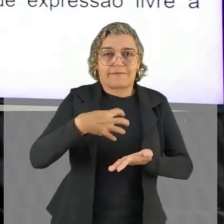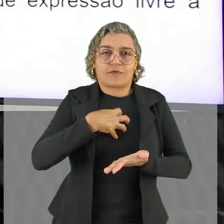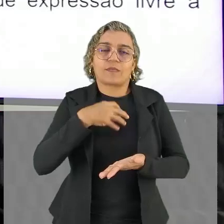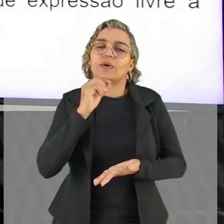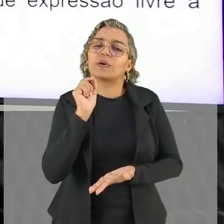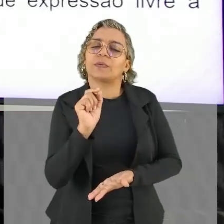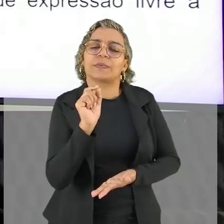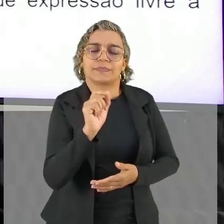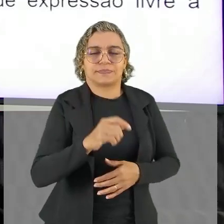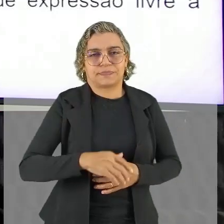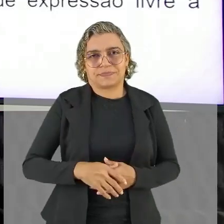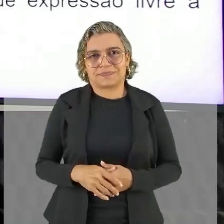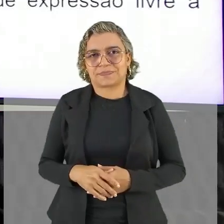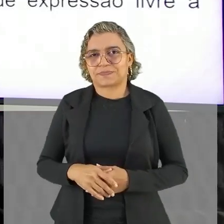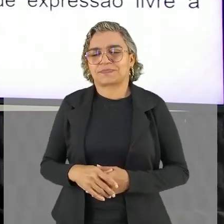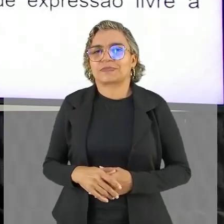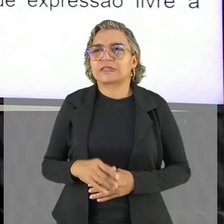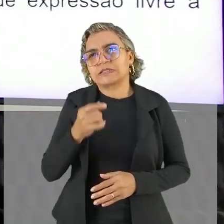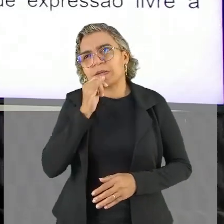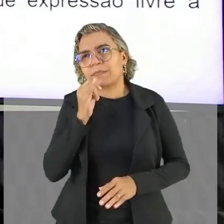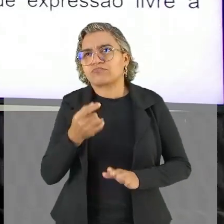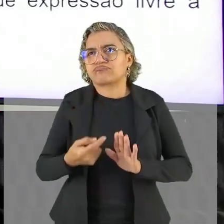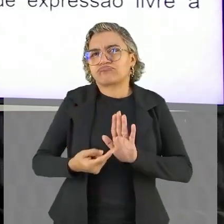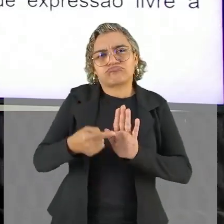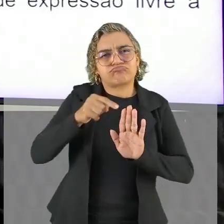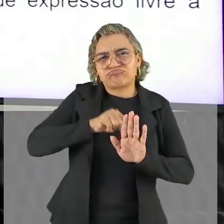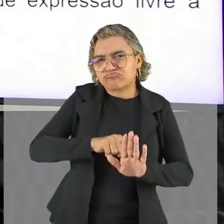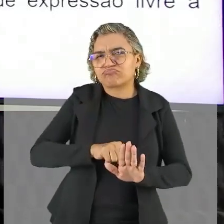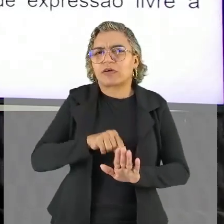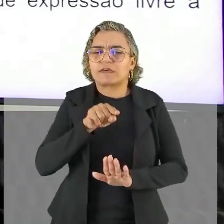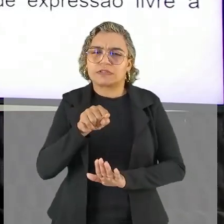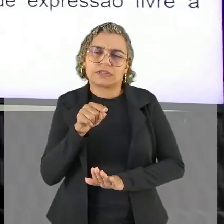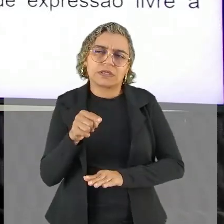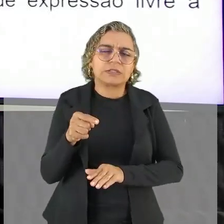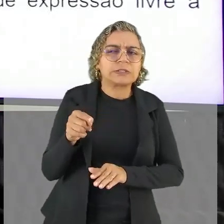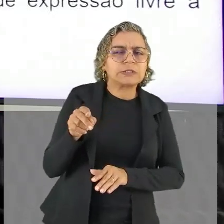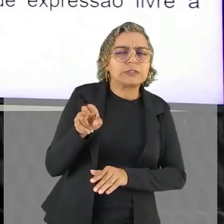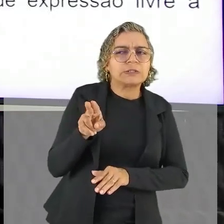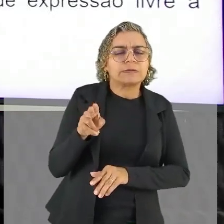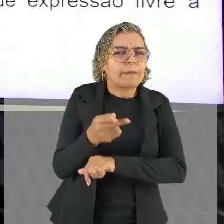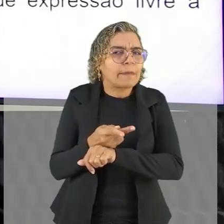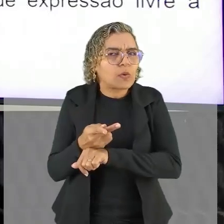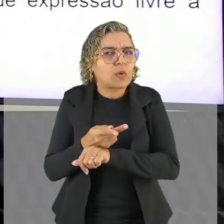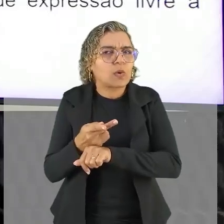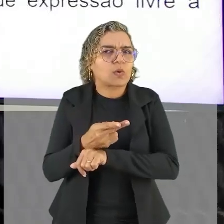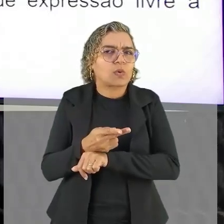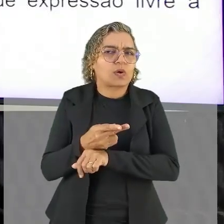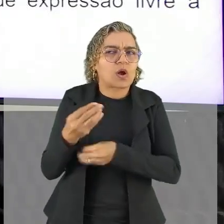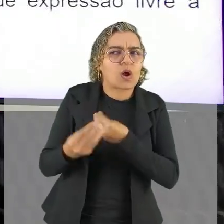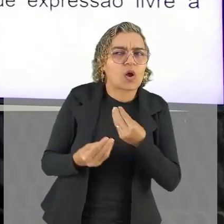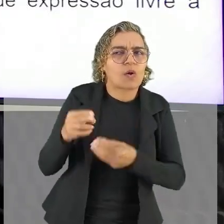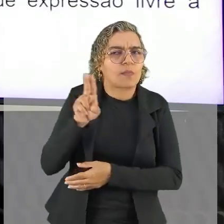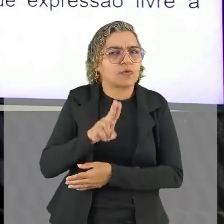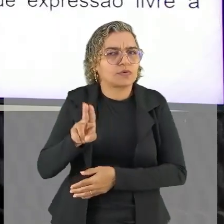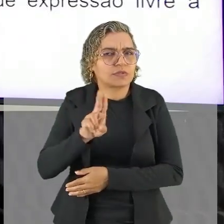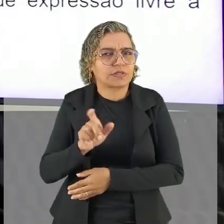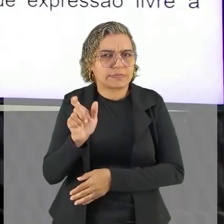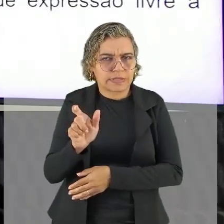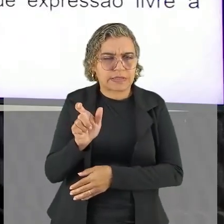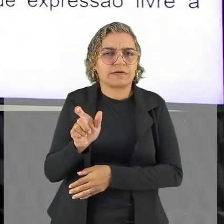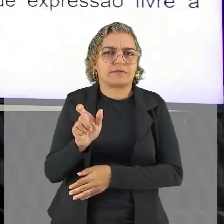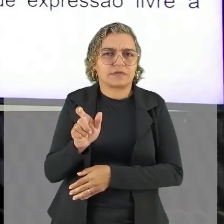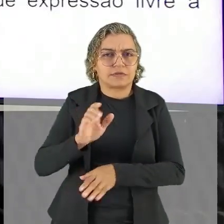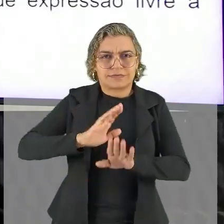vamos dizer assim, figurada, onde você procura as palavras para externar as suas emoções, a sua